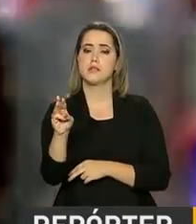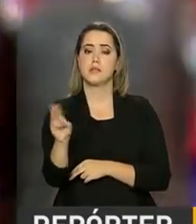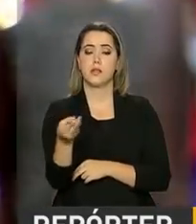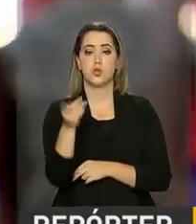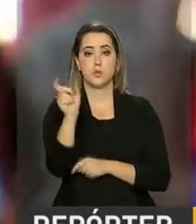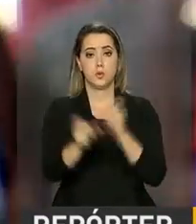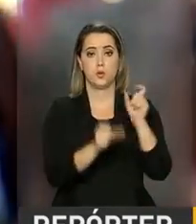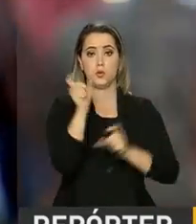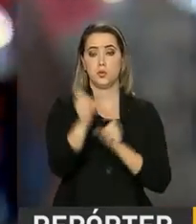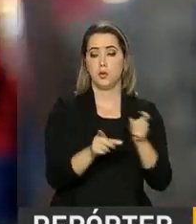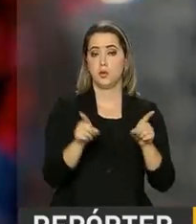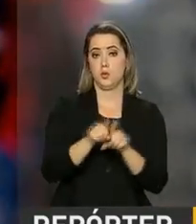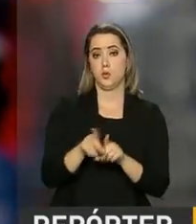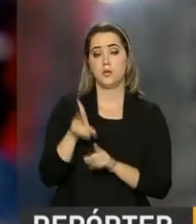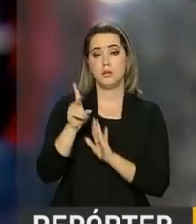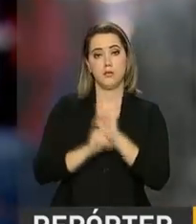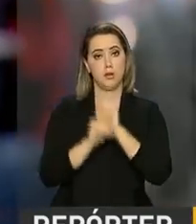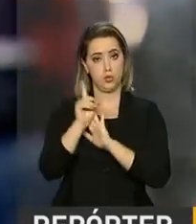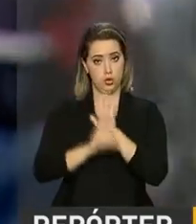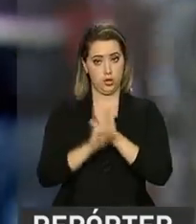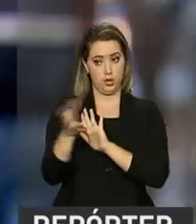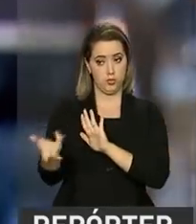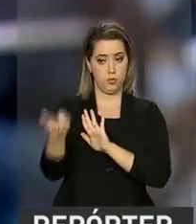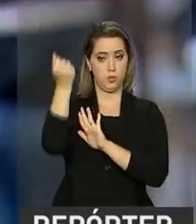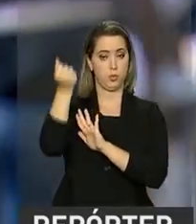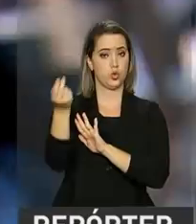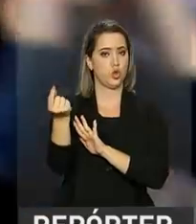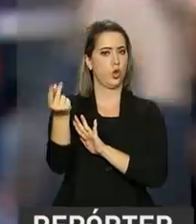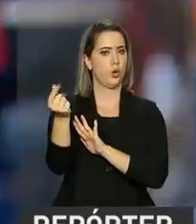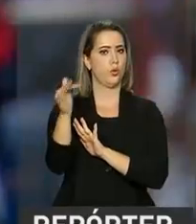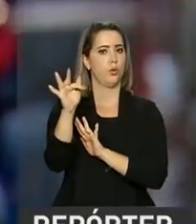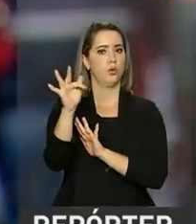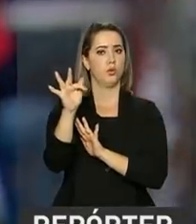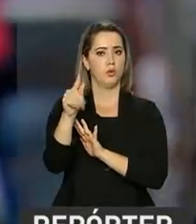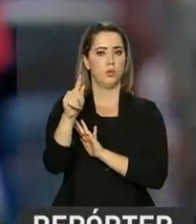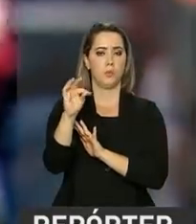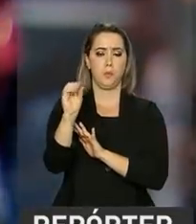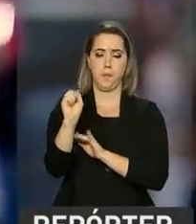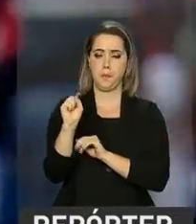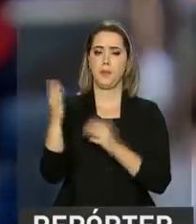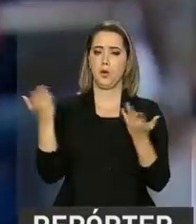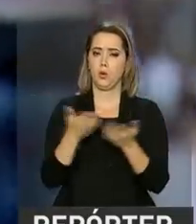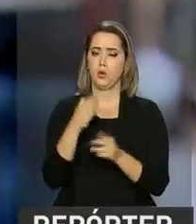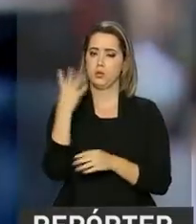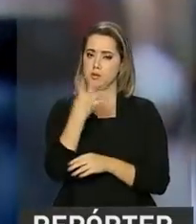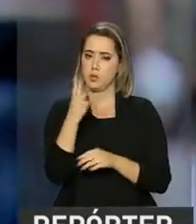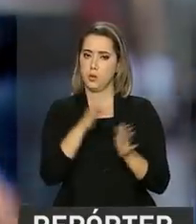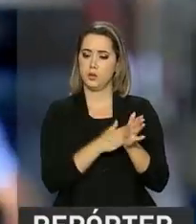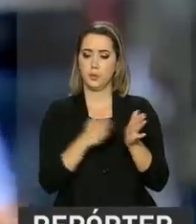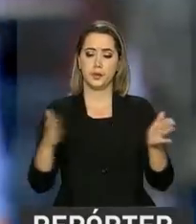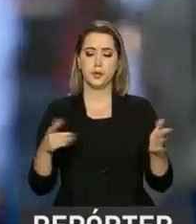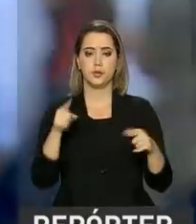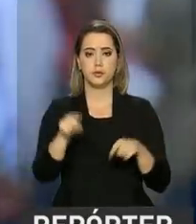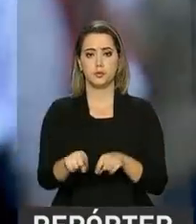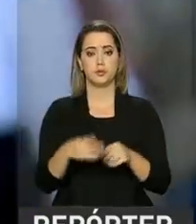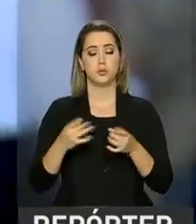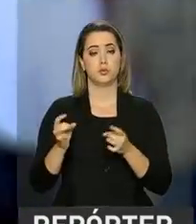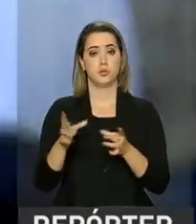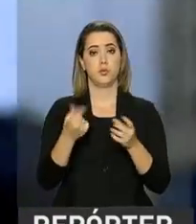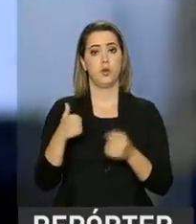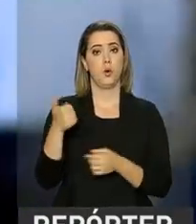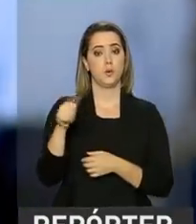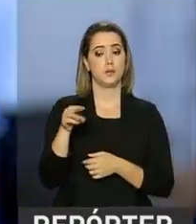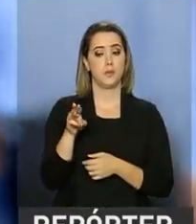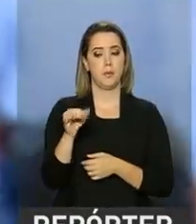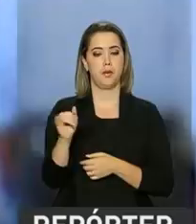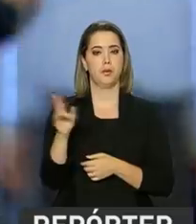de trabalhadores têm direito ao saque de contas inativas do FGTS nesta quarta etapa de pagamentos. A expectativa é liberar quase 11